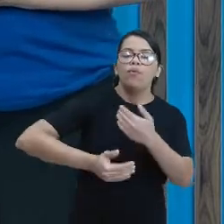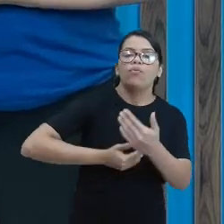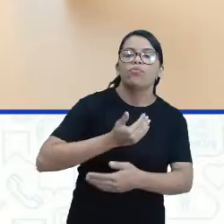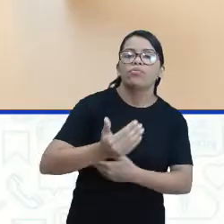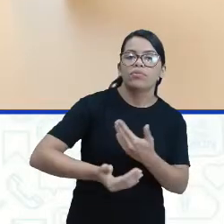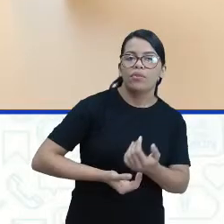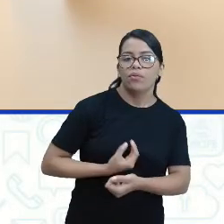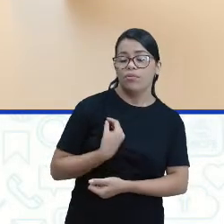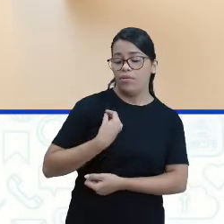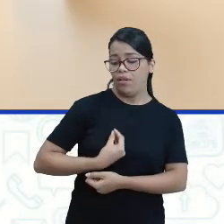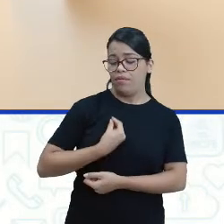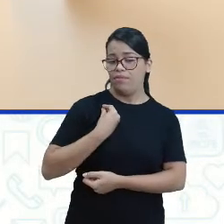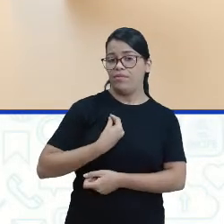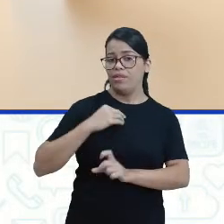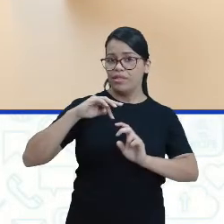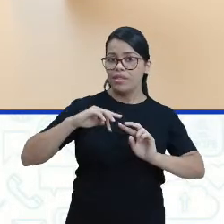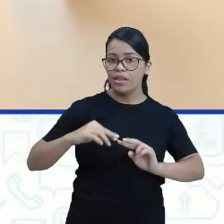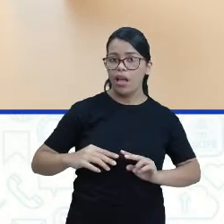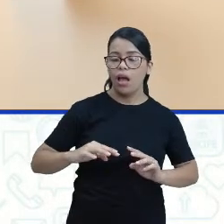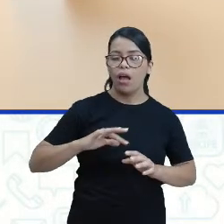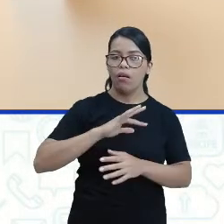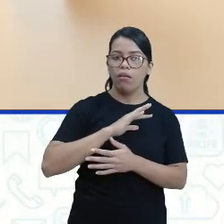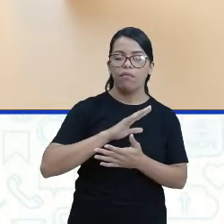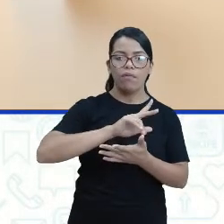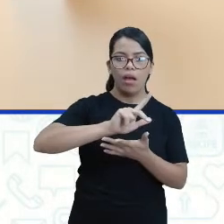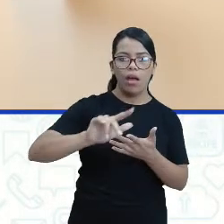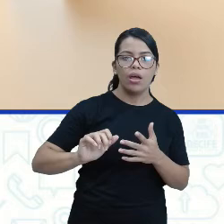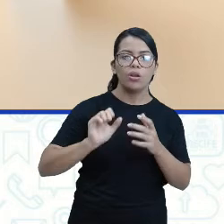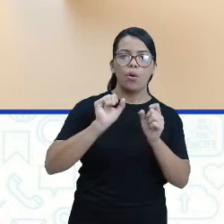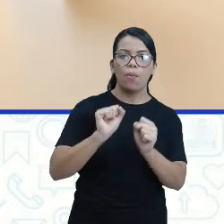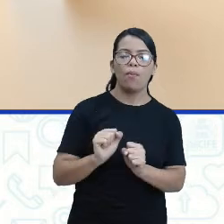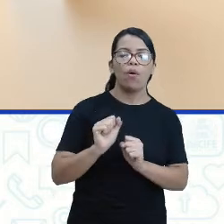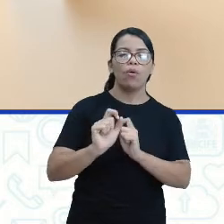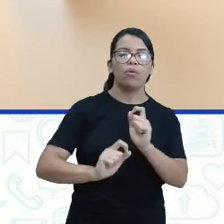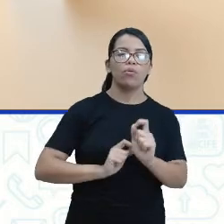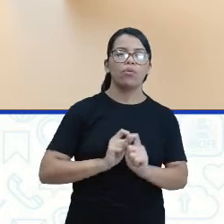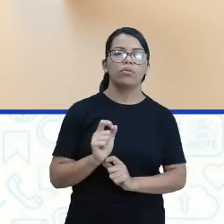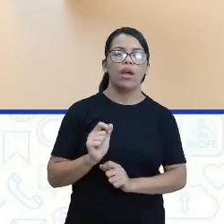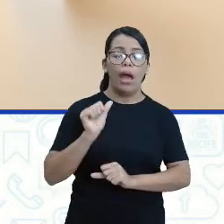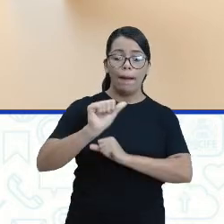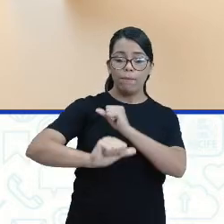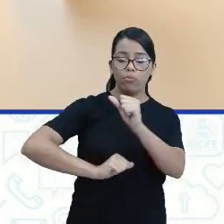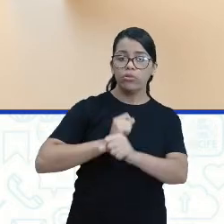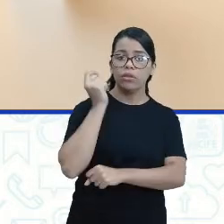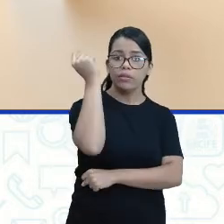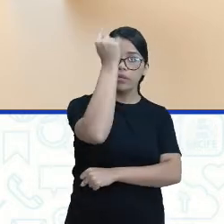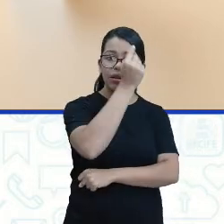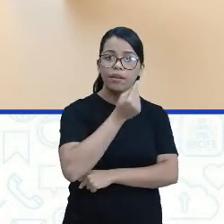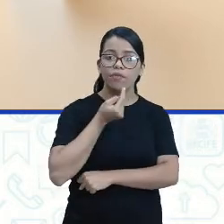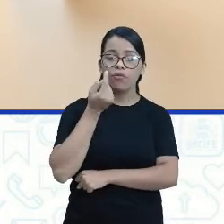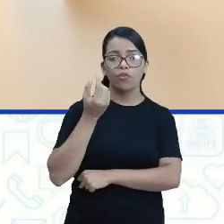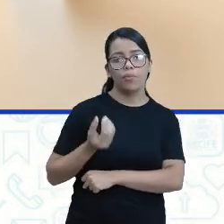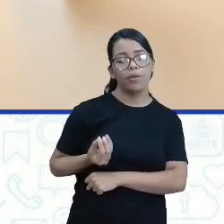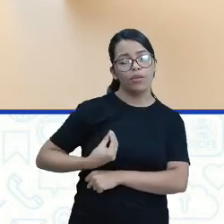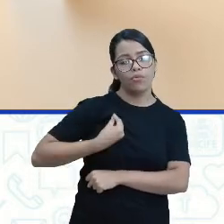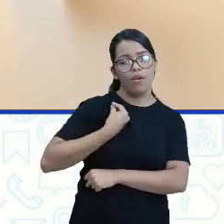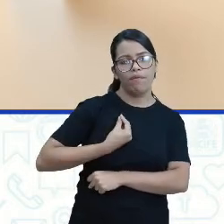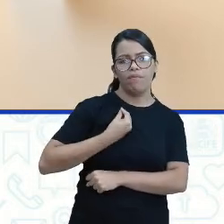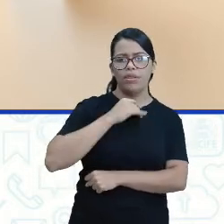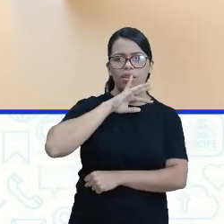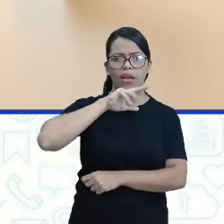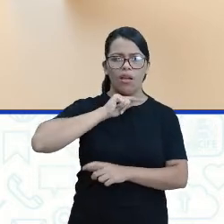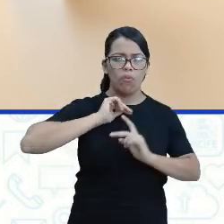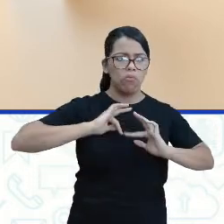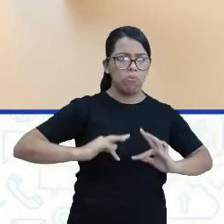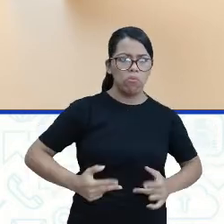definida como exclusivamente a alteração da fisionomia de um ser vivo, modificação